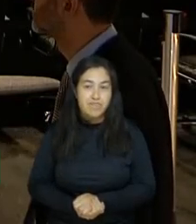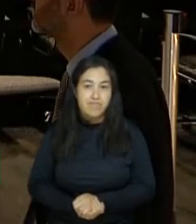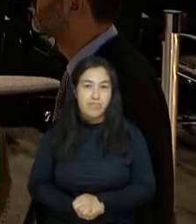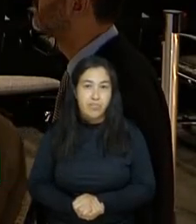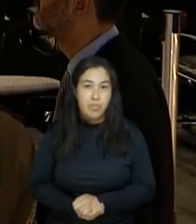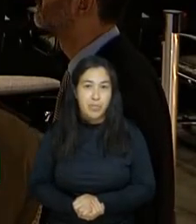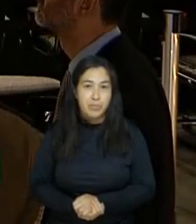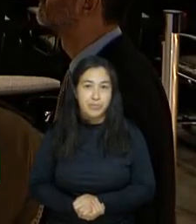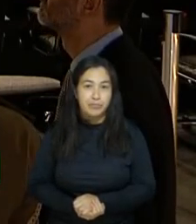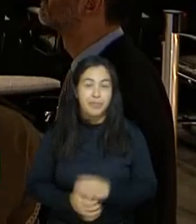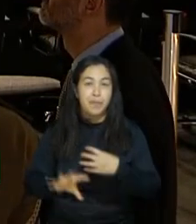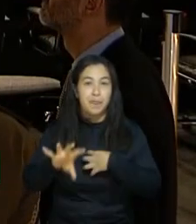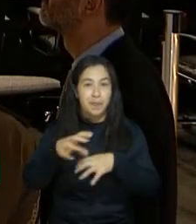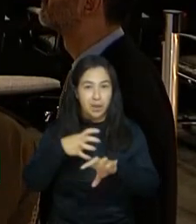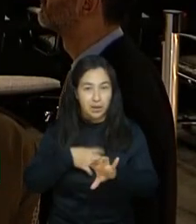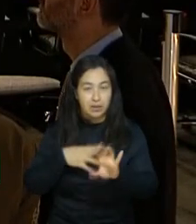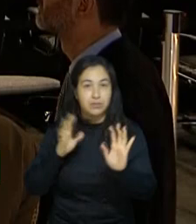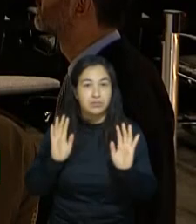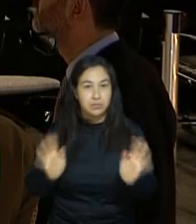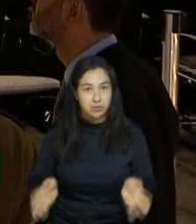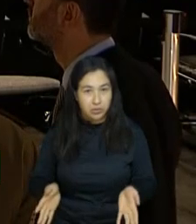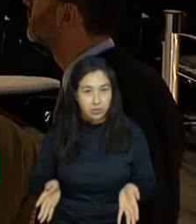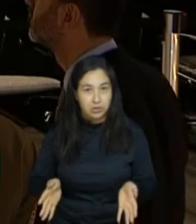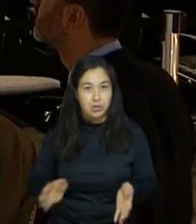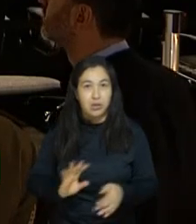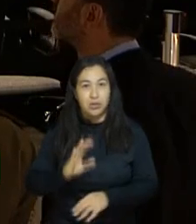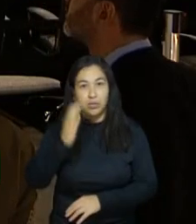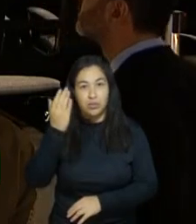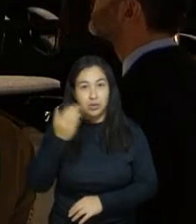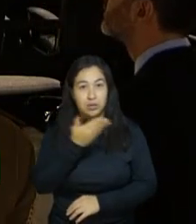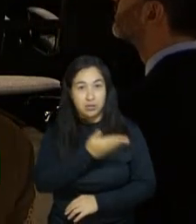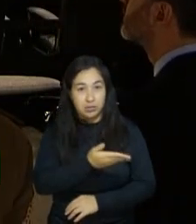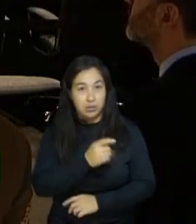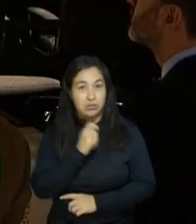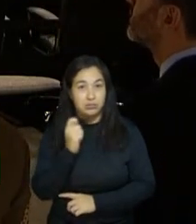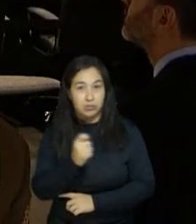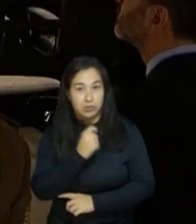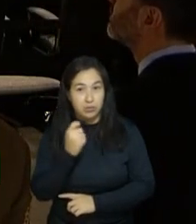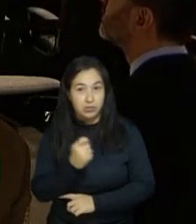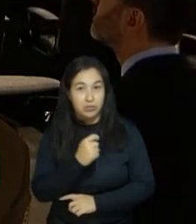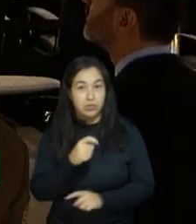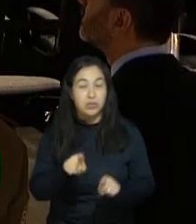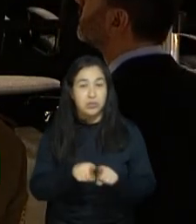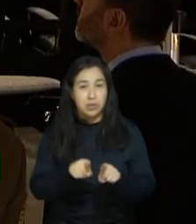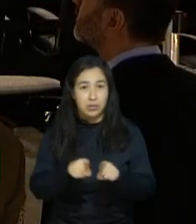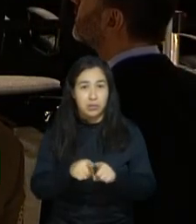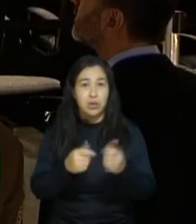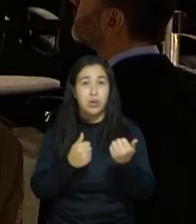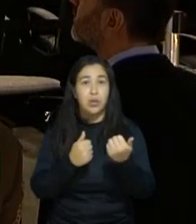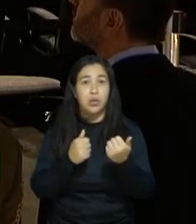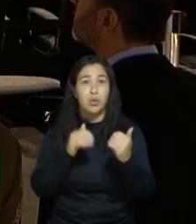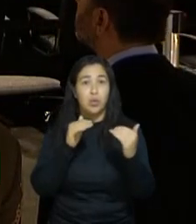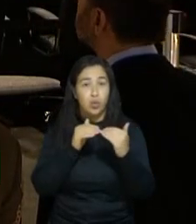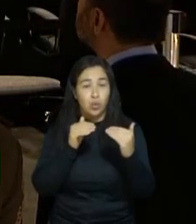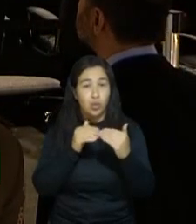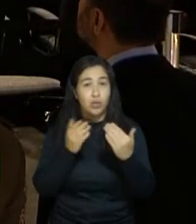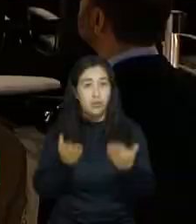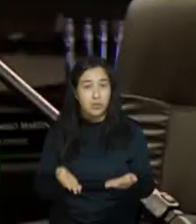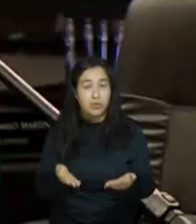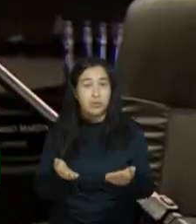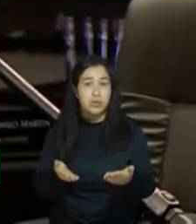nos solidarizamos, né, com tudo o que acontece no Rio Grande do Sul e também me somar àqueles que não concordam que